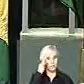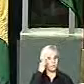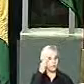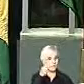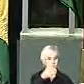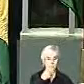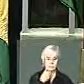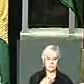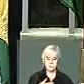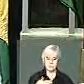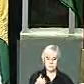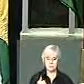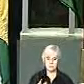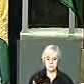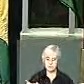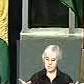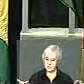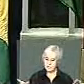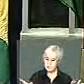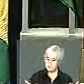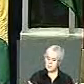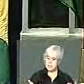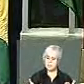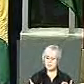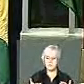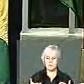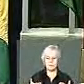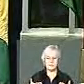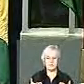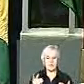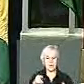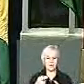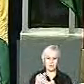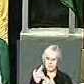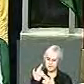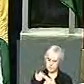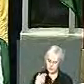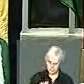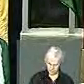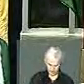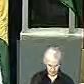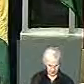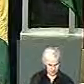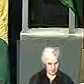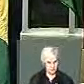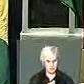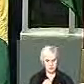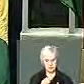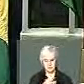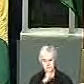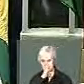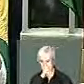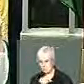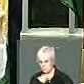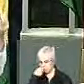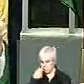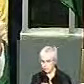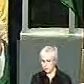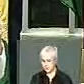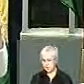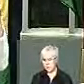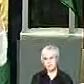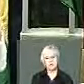essa é, mais do que uma atribuição política, uma missão de vida, uma obsessão da